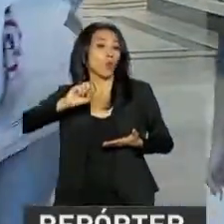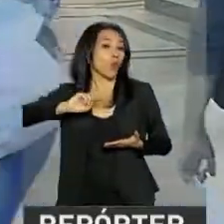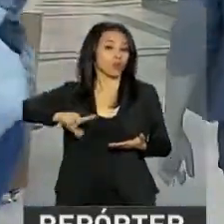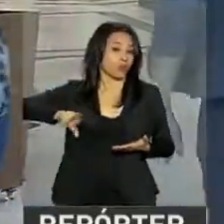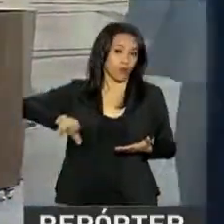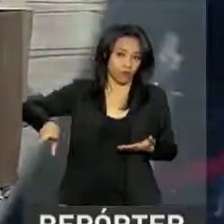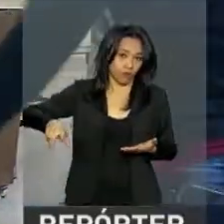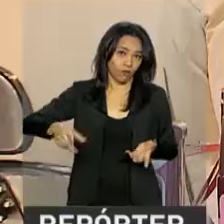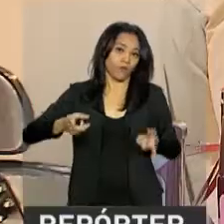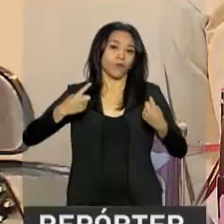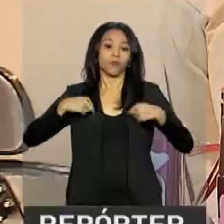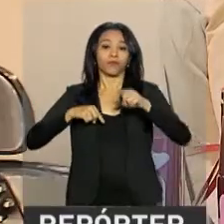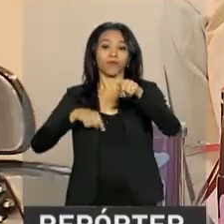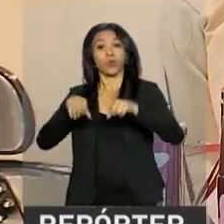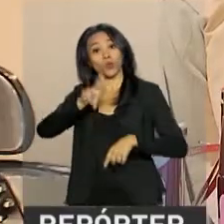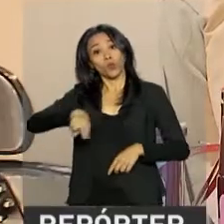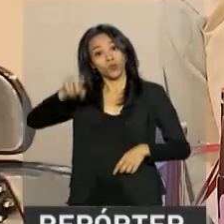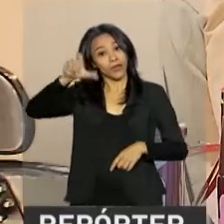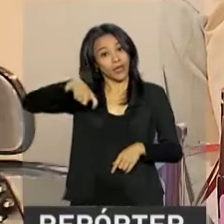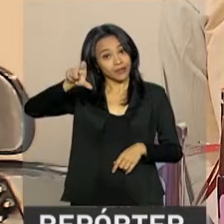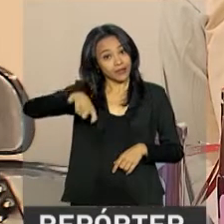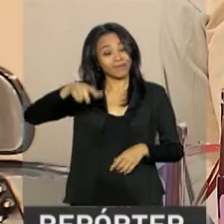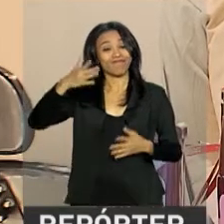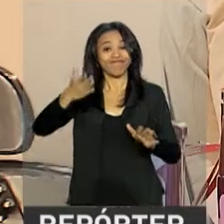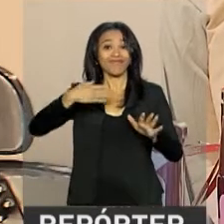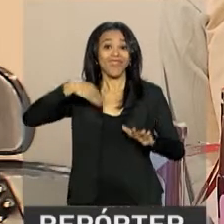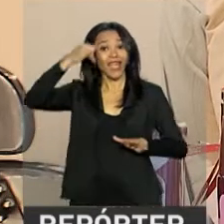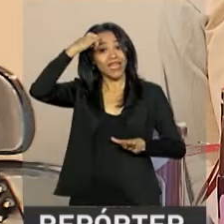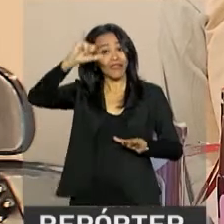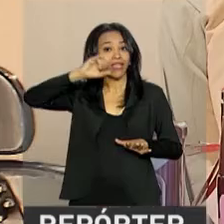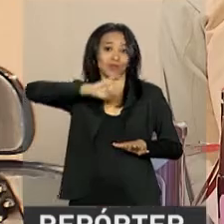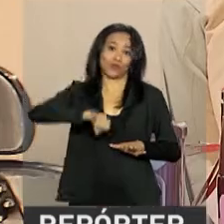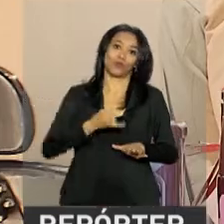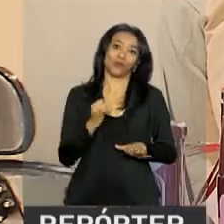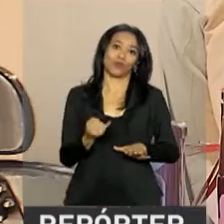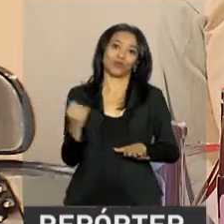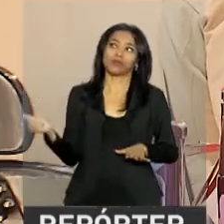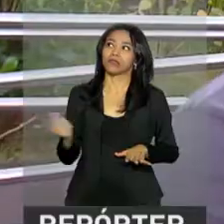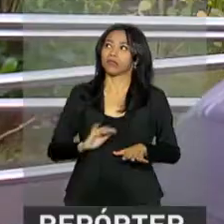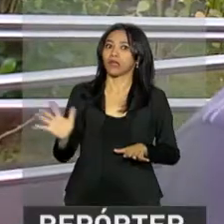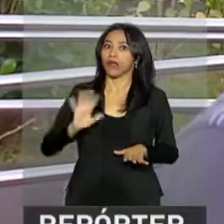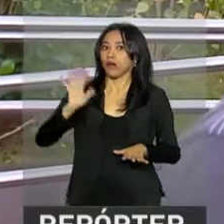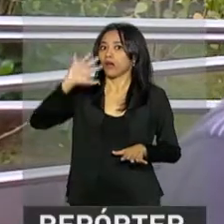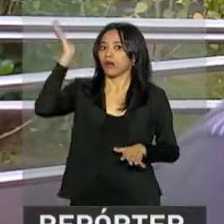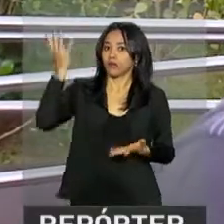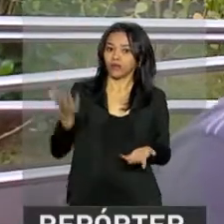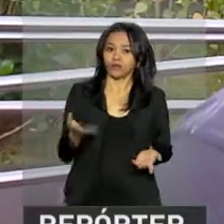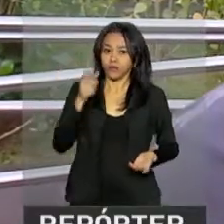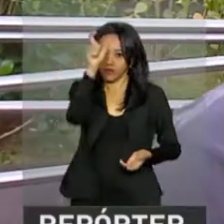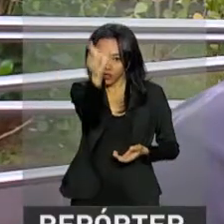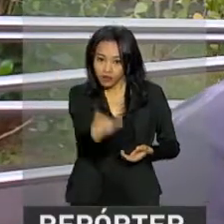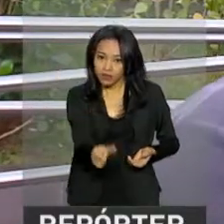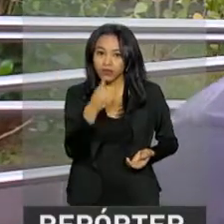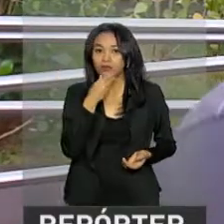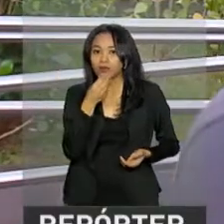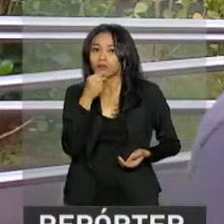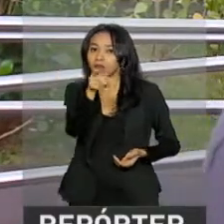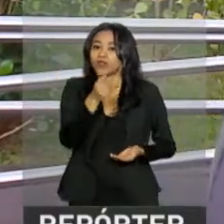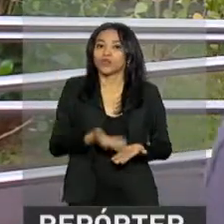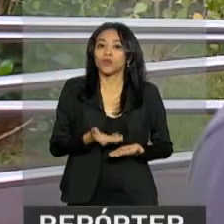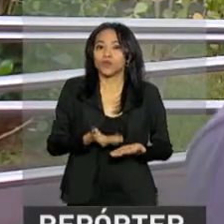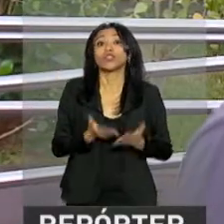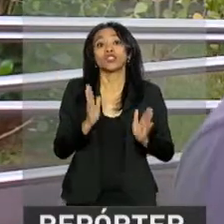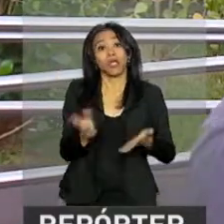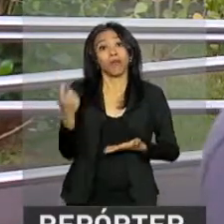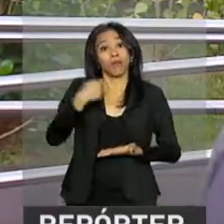do uso do cartão é a melhor forma de evitar os juros altos dessa modalidade de crédito o estudante renato ferreira já teve